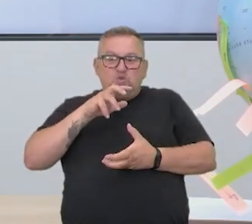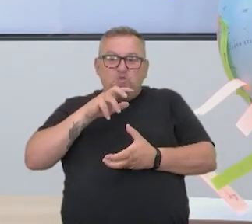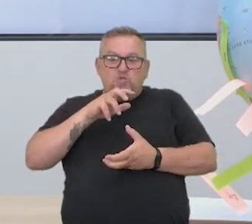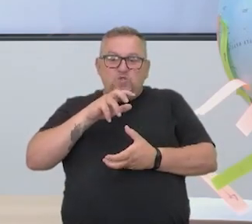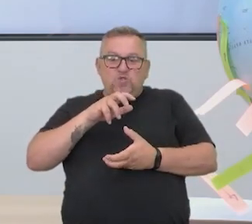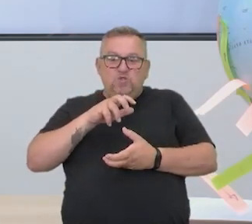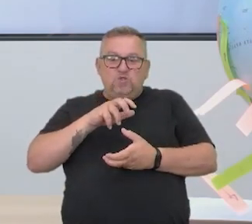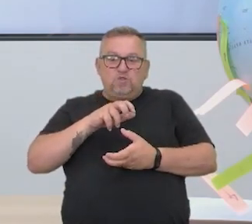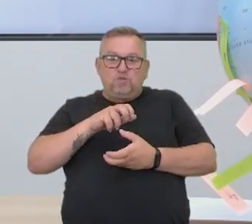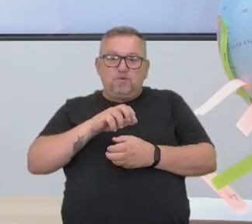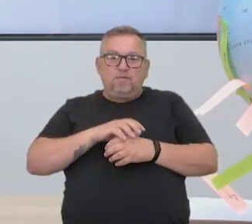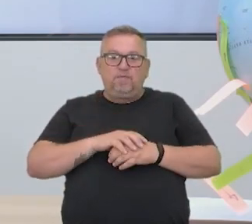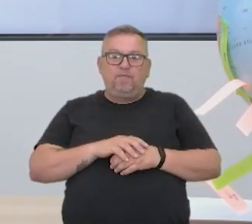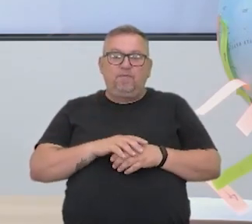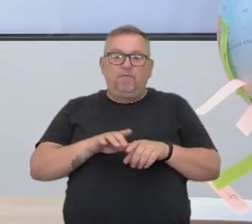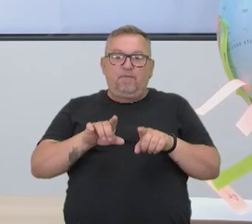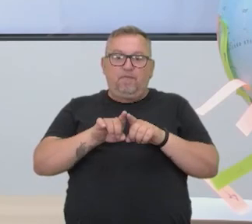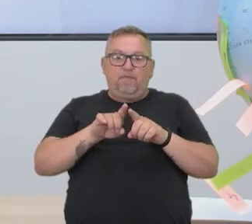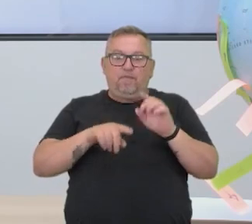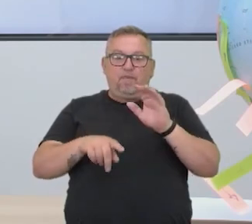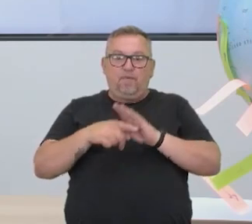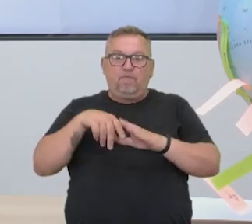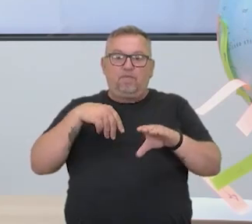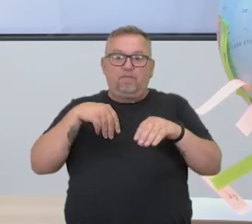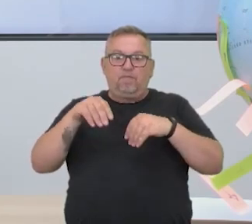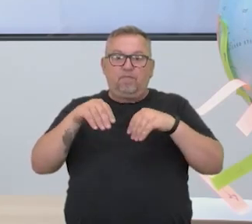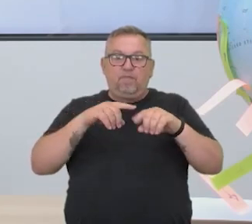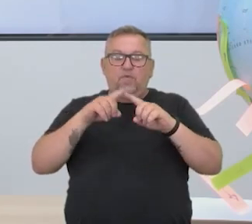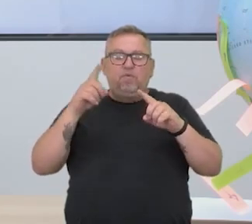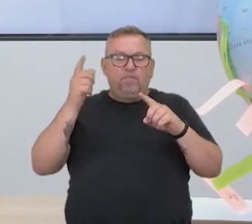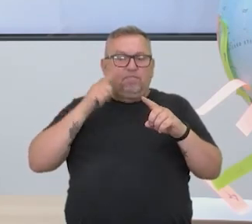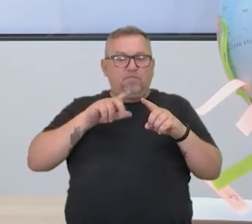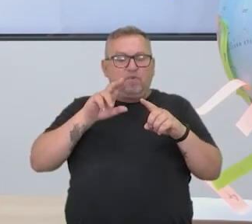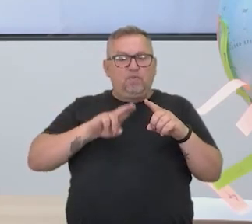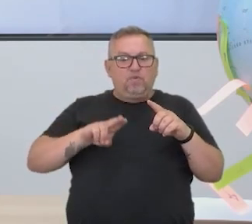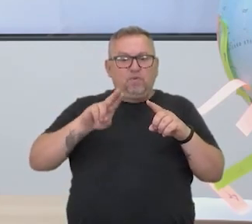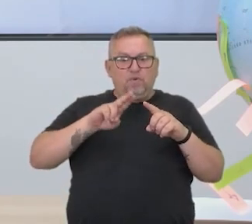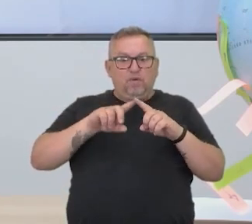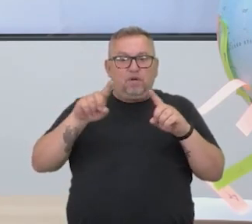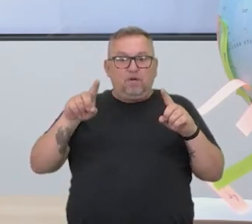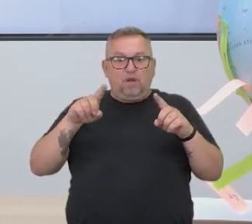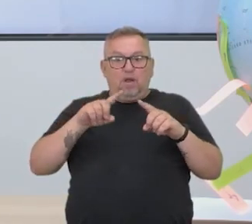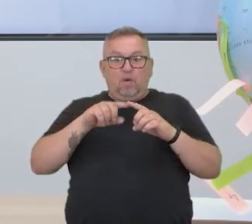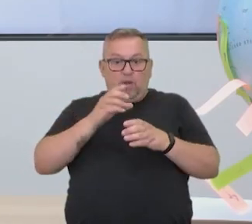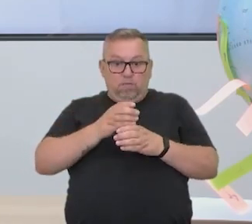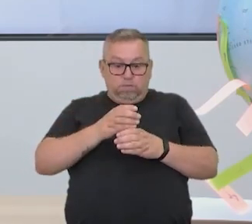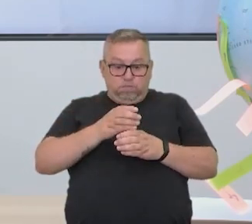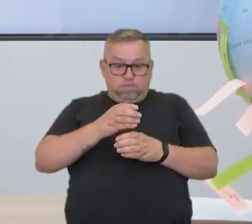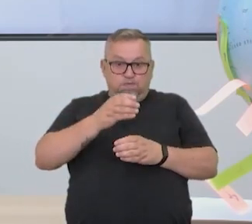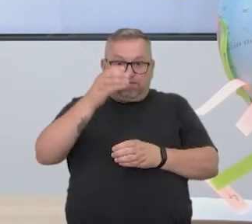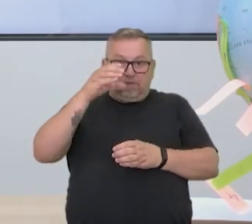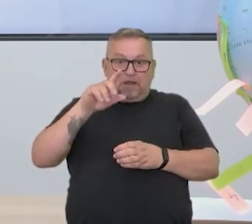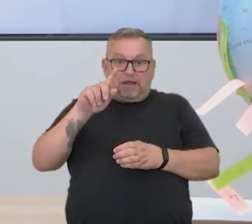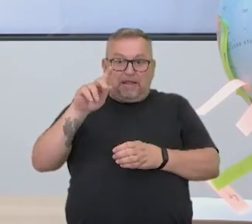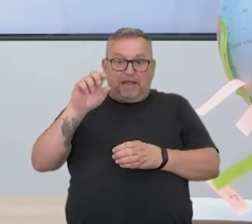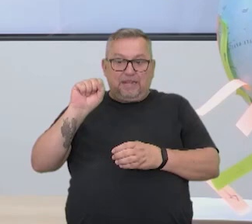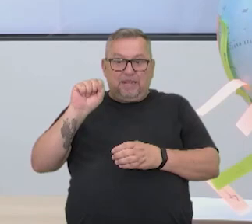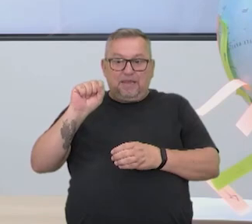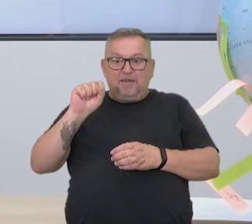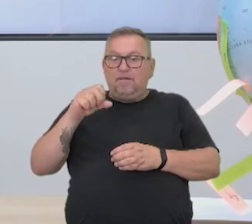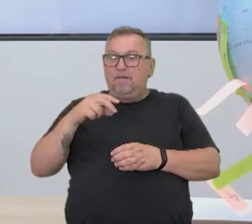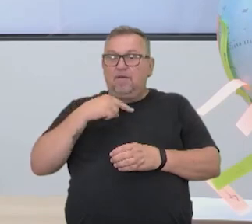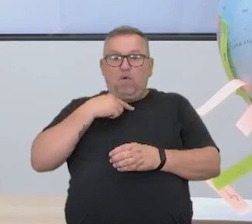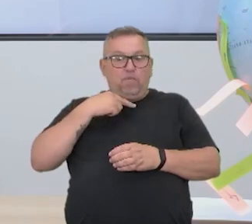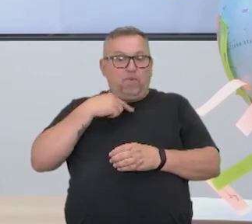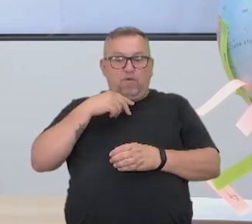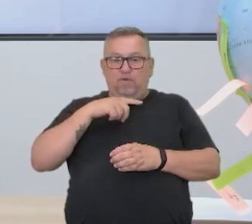que ocorre no plástico, porque ele é maleável. Em casos de cilindros, por exemplo, onde se tem gases, não pode